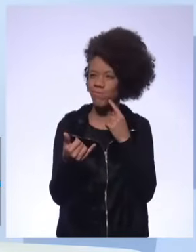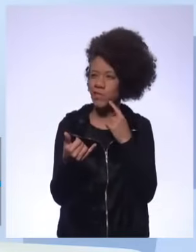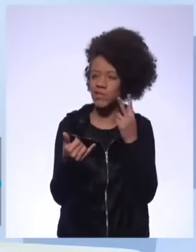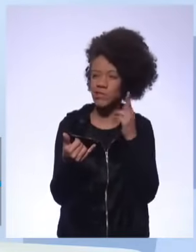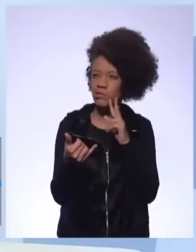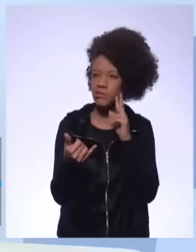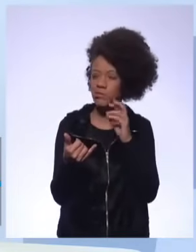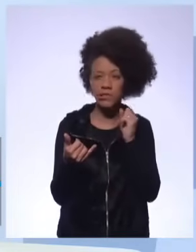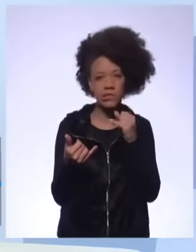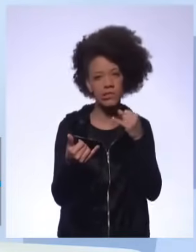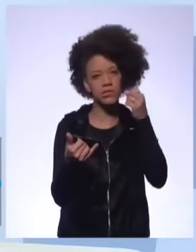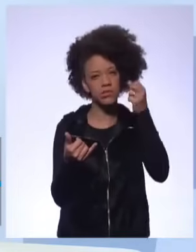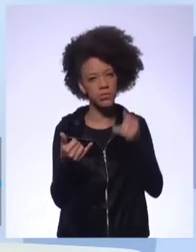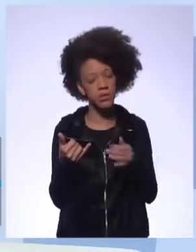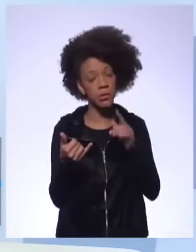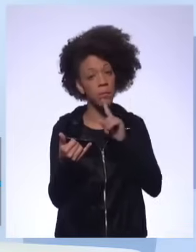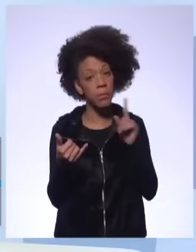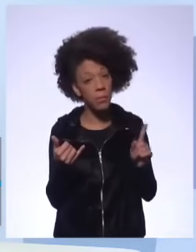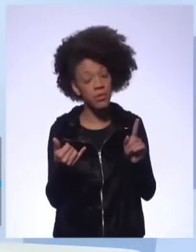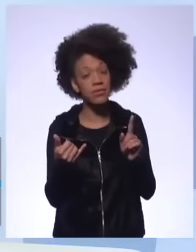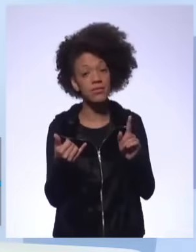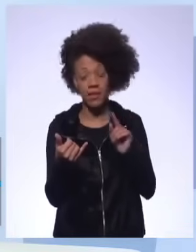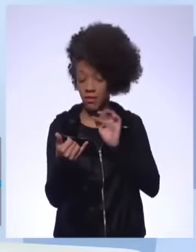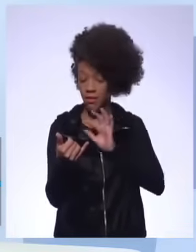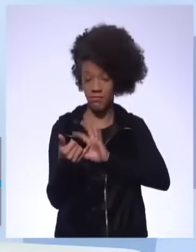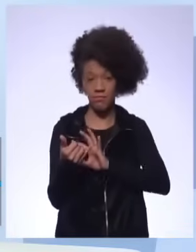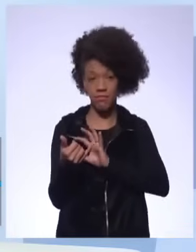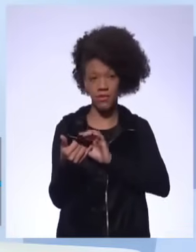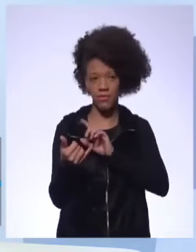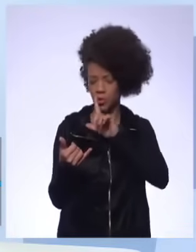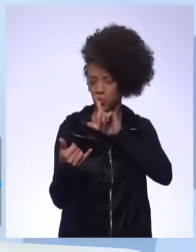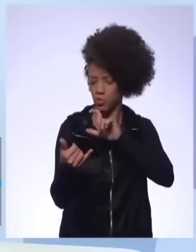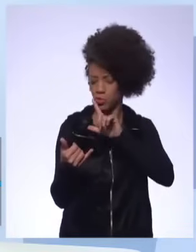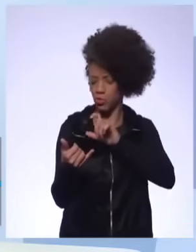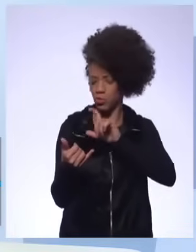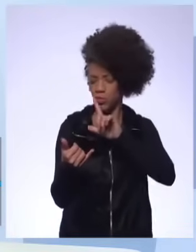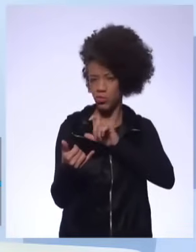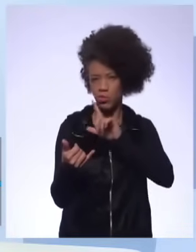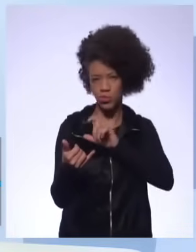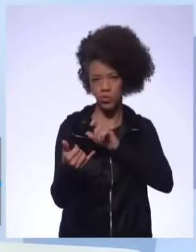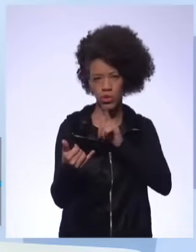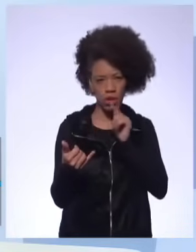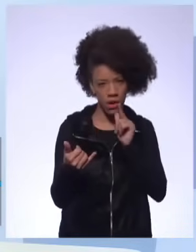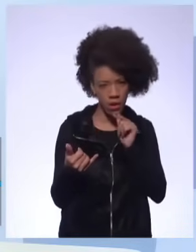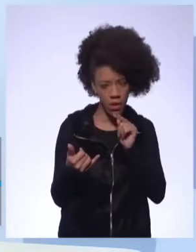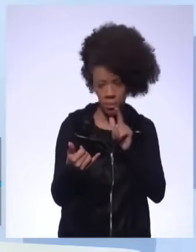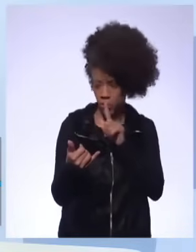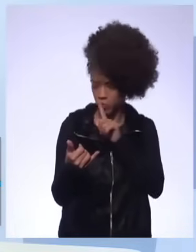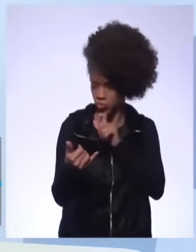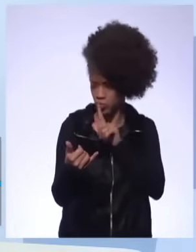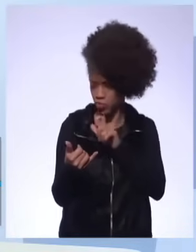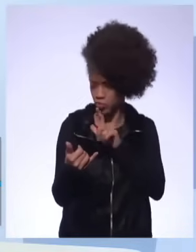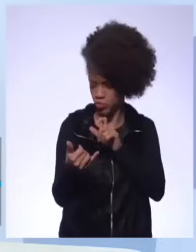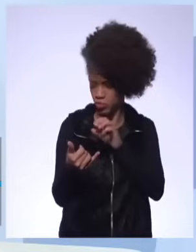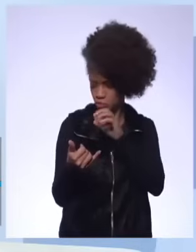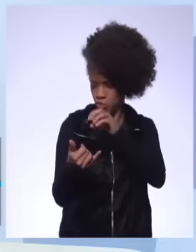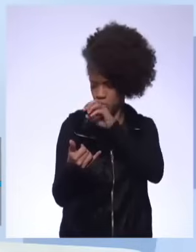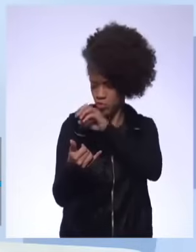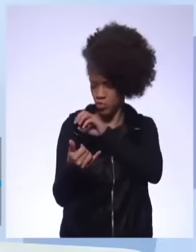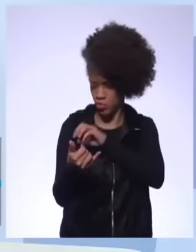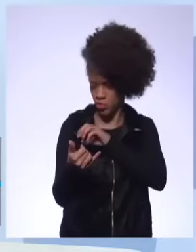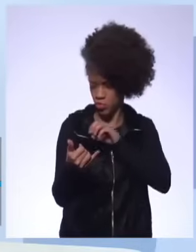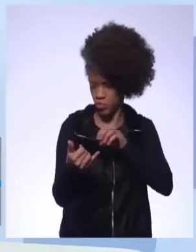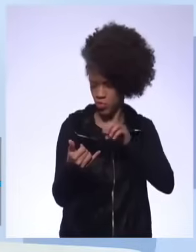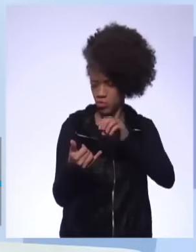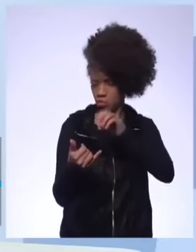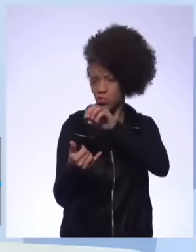vocês, mas, enfim, superficialmente é isso. Você dá uma borrifada com água, com gotículas bem pequenininhas, ele pega em alguns pontos